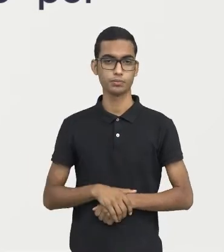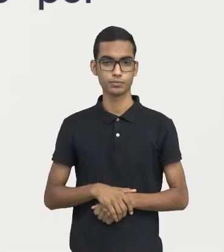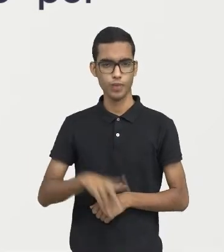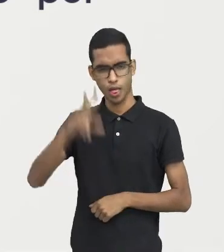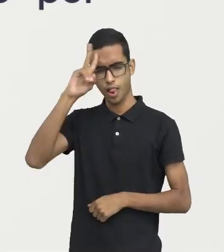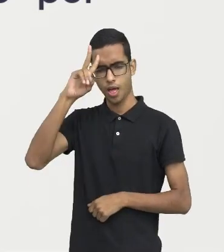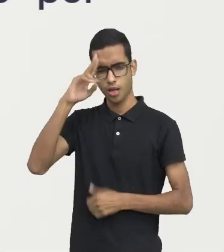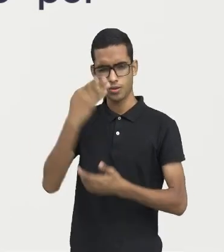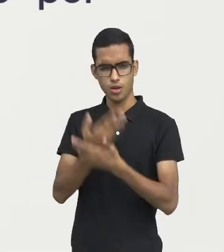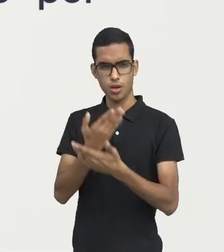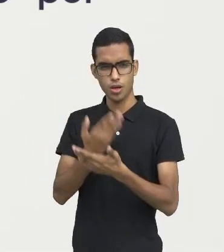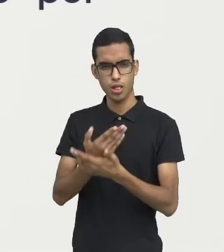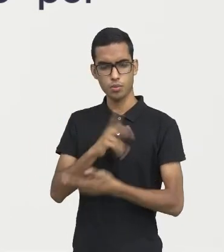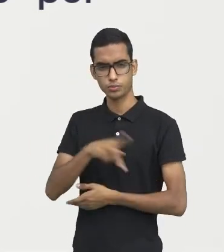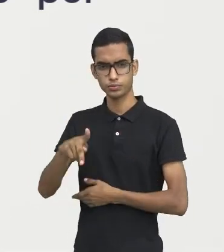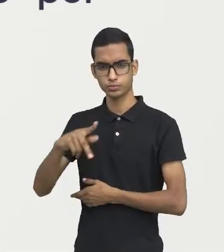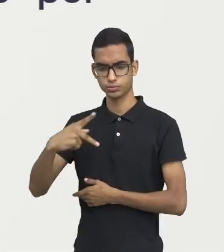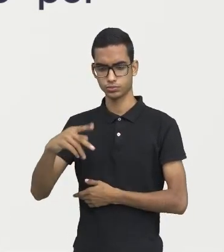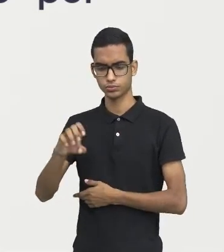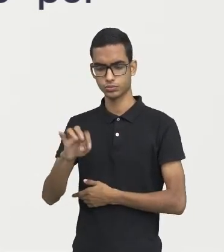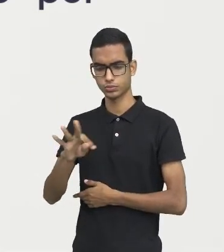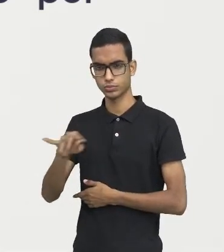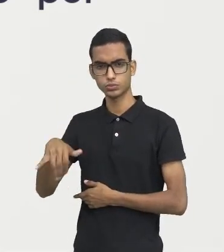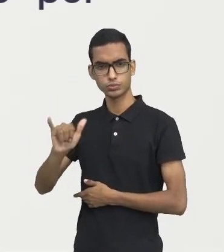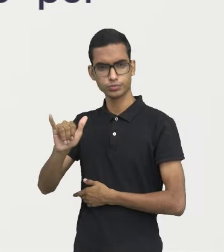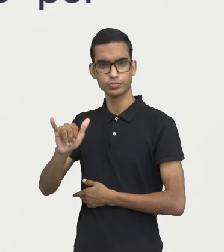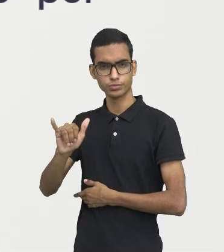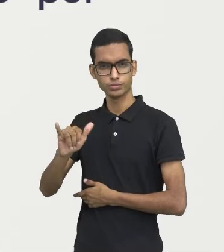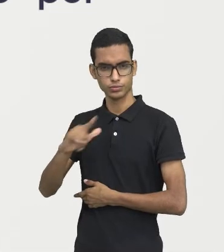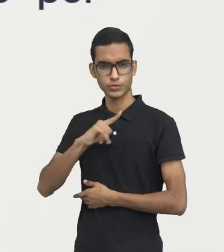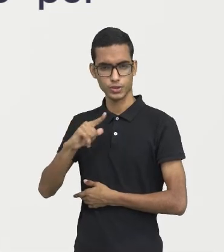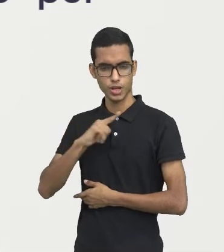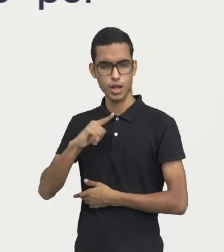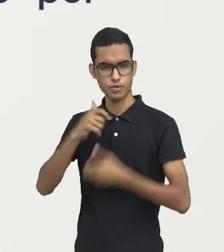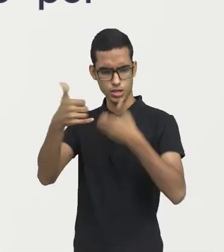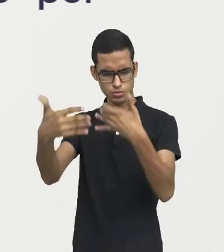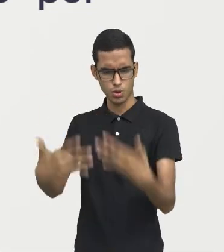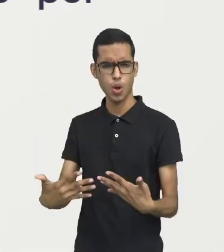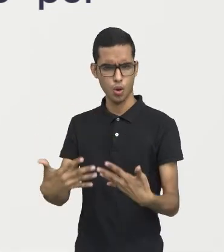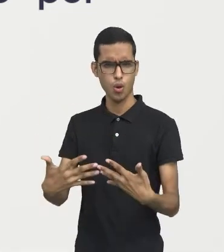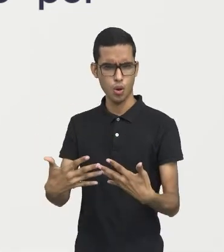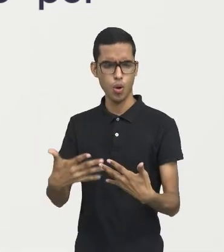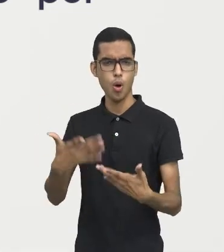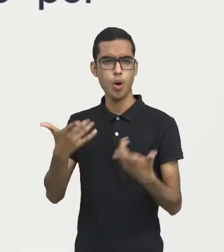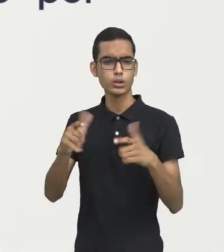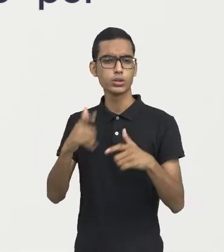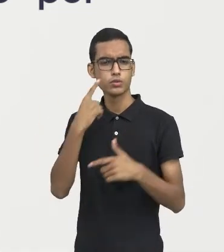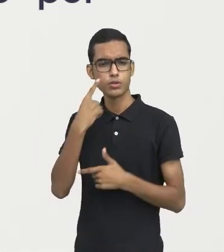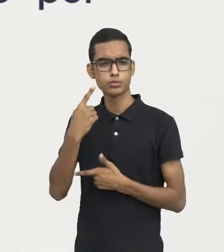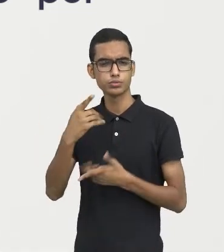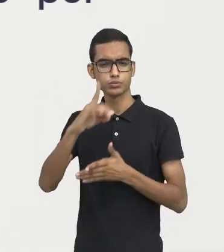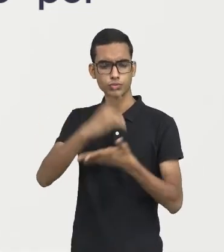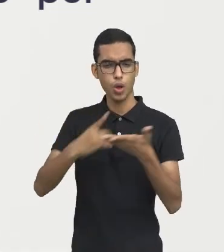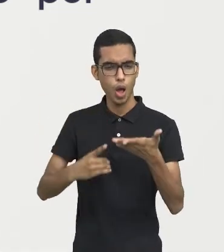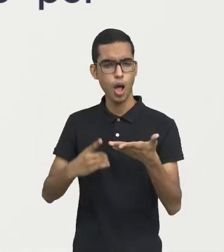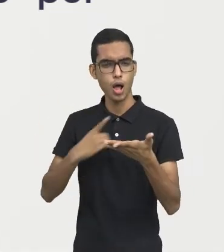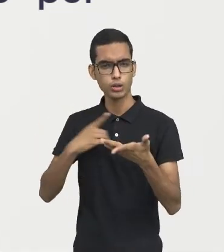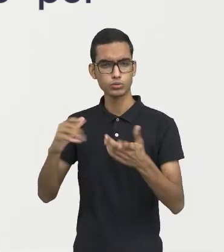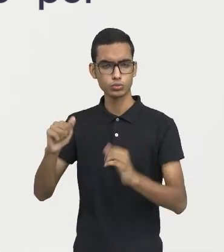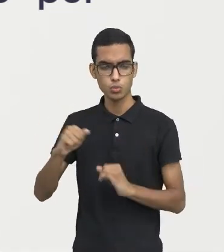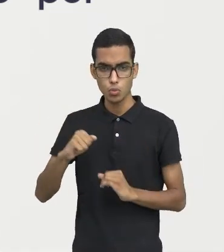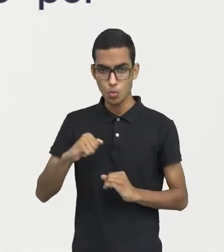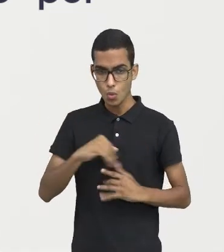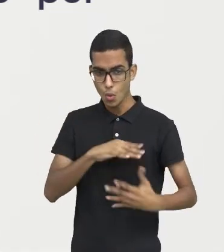aula da professora Pet, nas últimas aulas passadas, aonde nós vamos ver a Declaração Universal dos Direitos Humanos